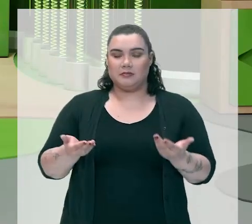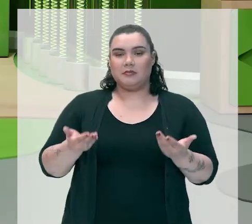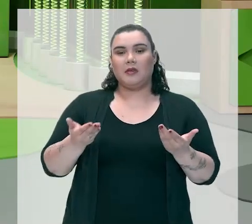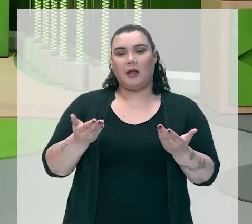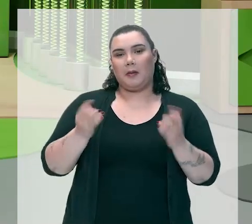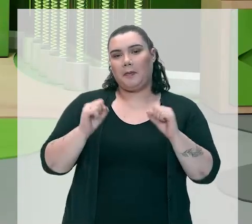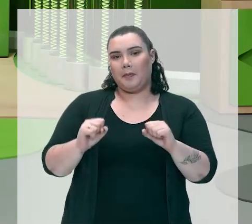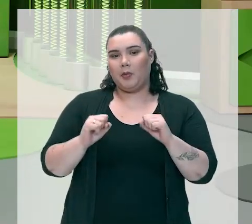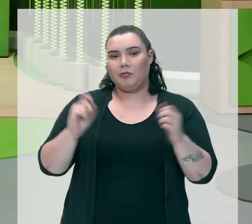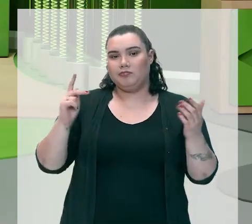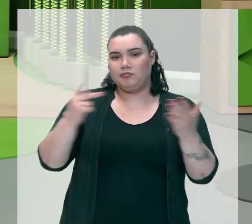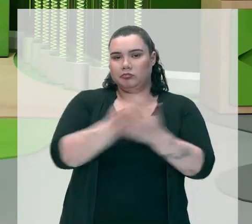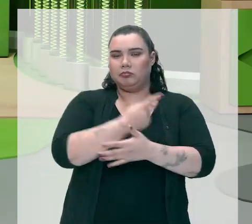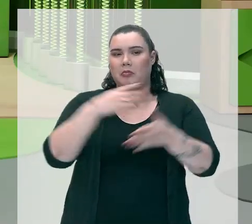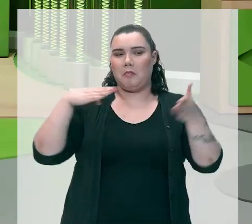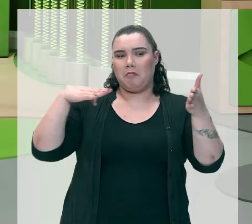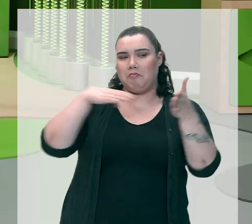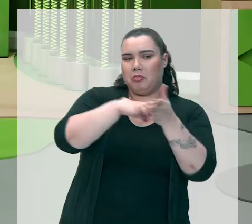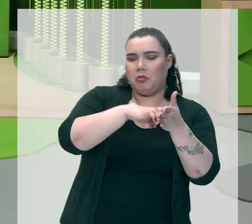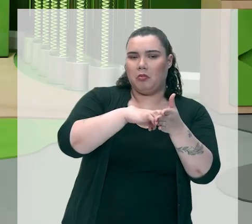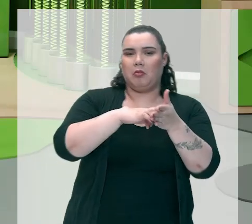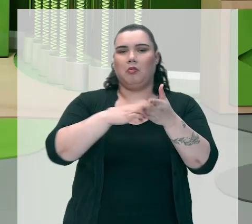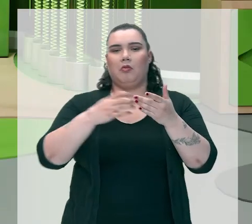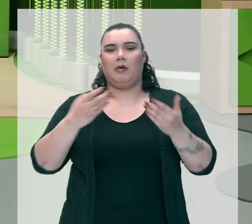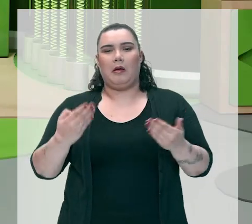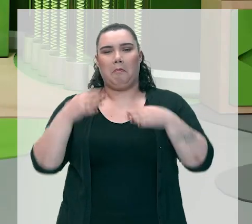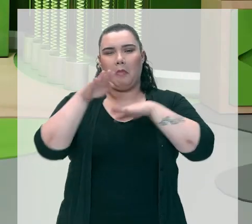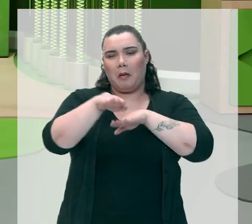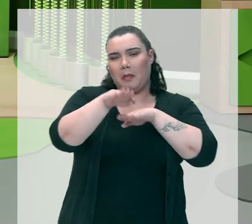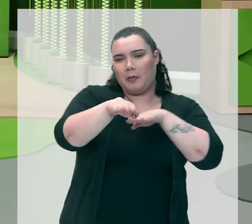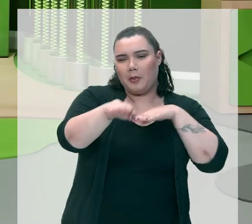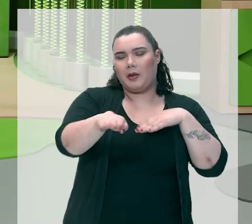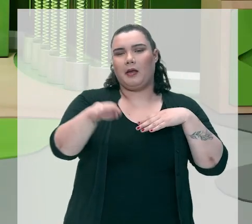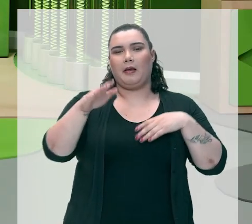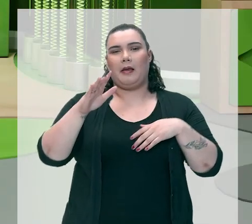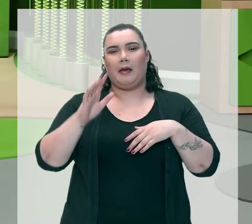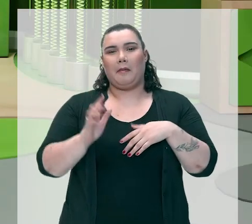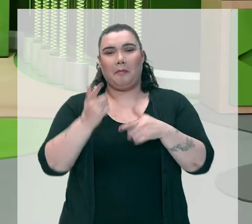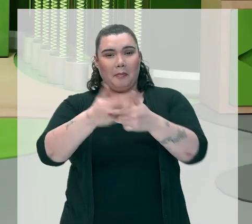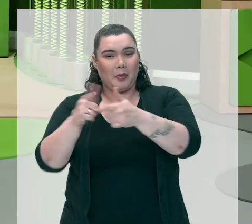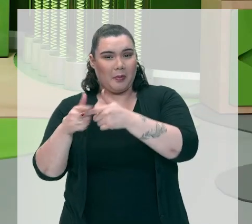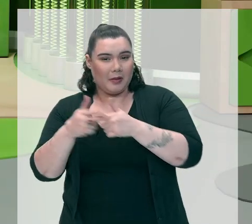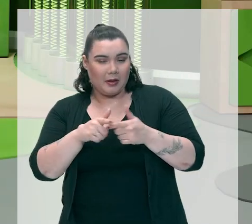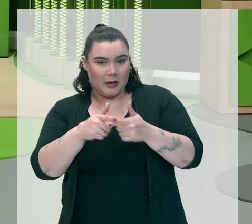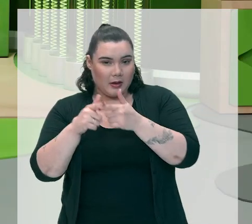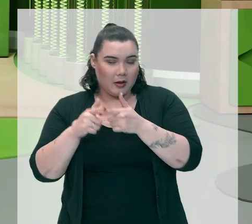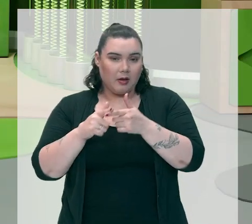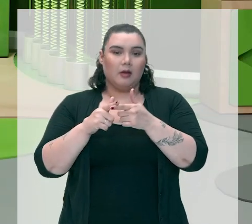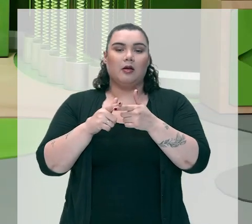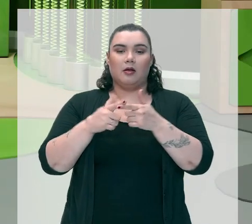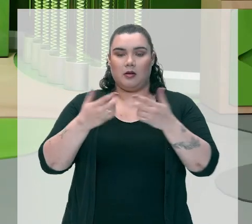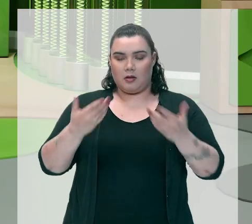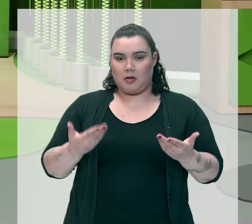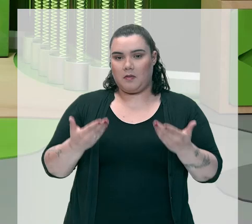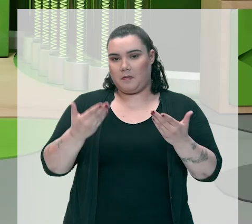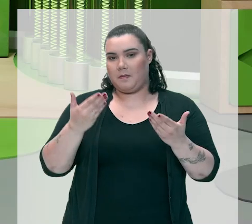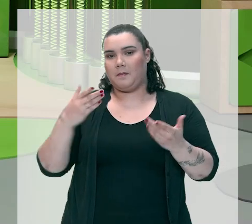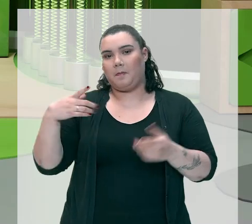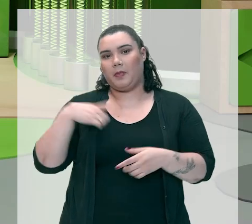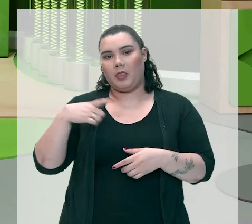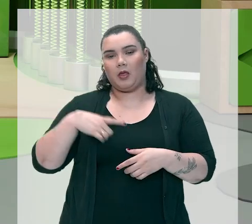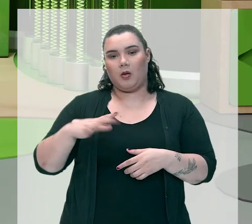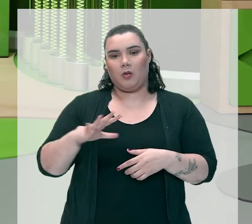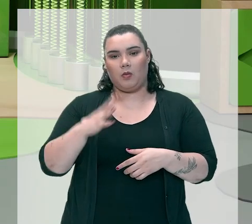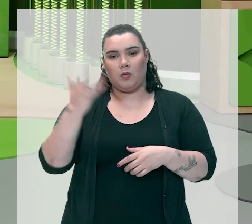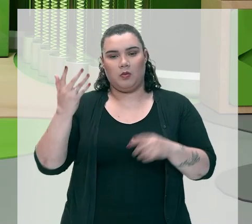acaba trazendo um certo problema. E isso, num trânsito intenso, você já passar por alguma situação ali, até mesmo um acidente, né? Uma colisão